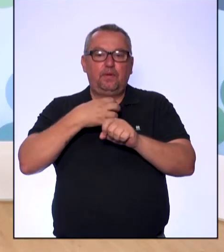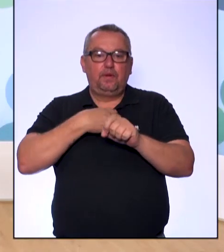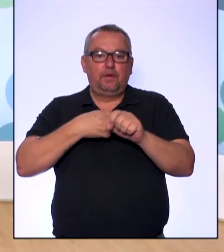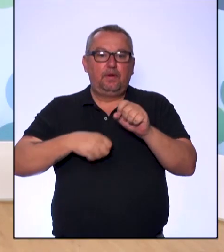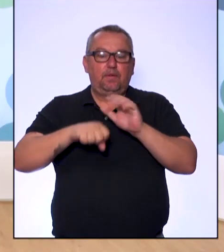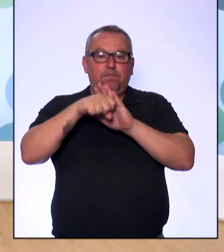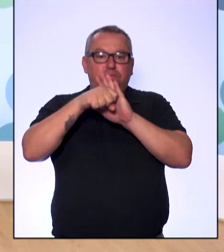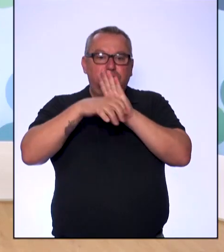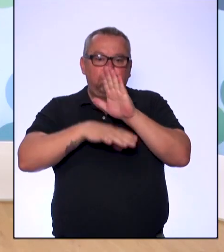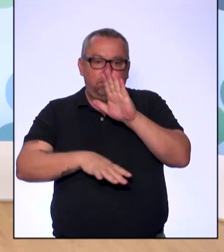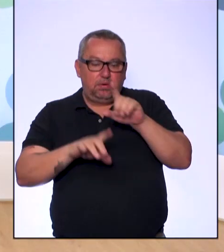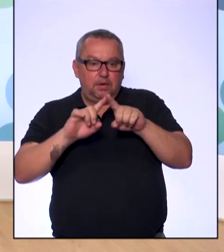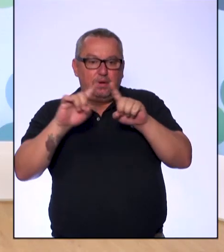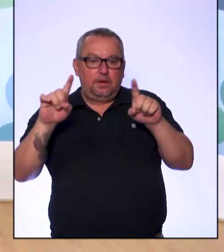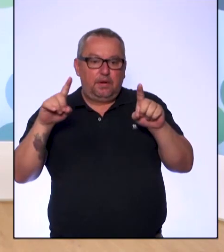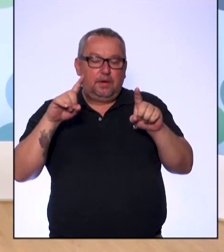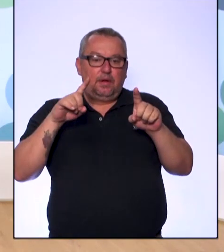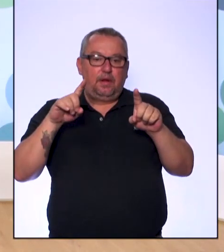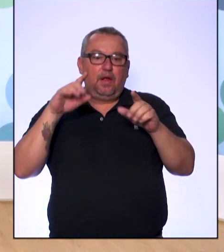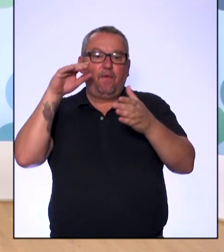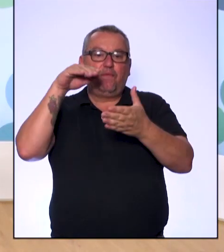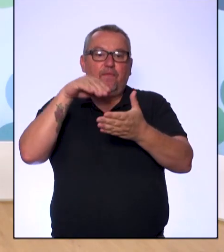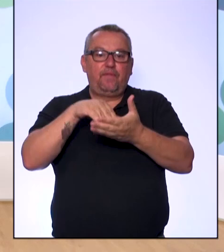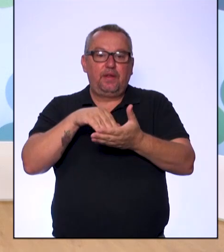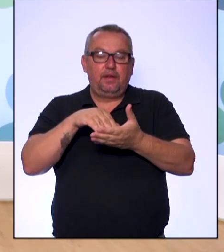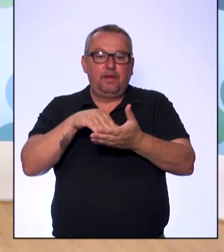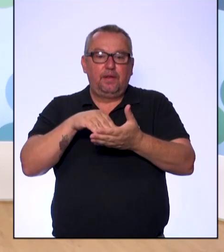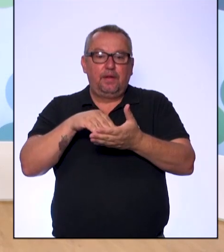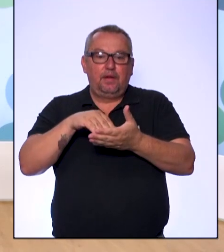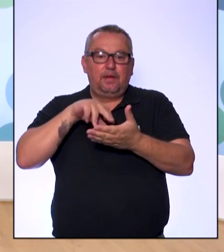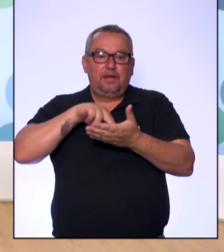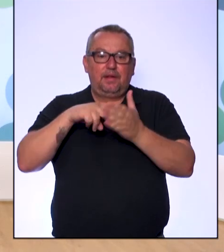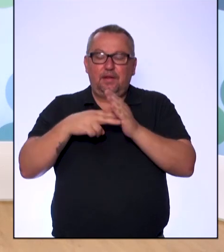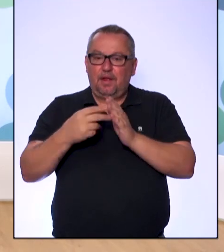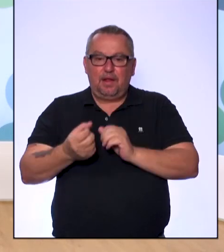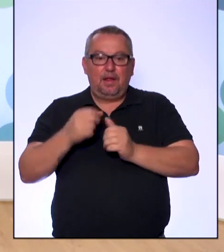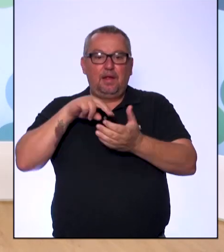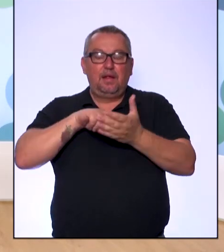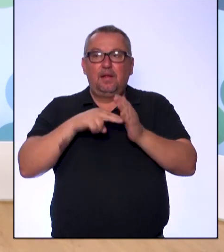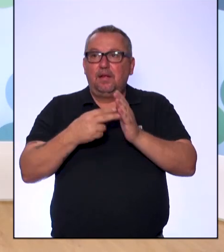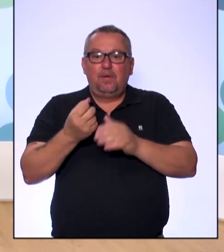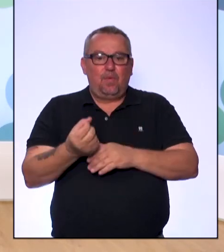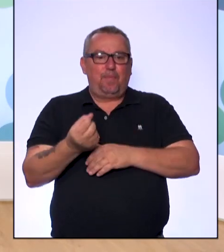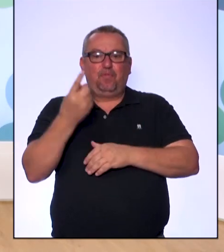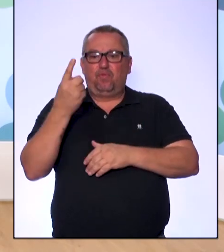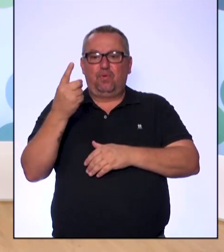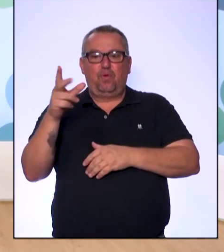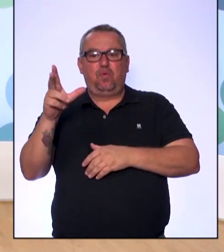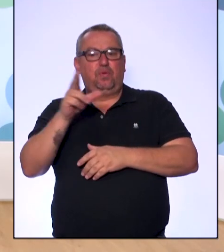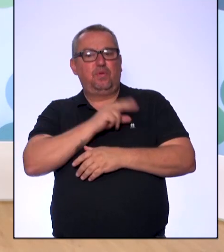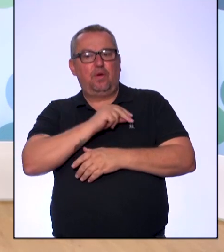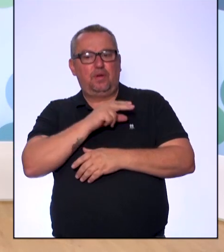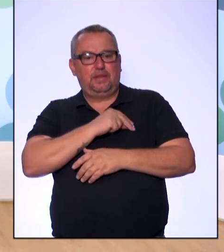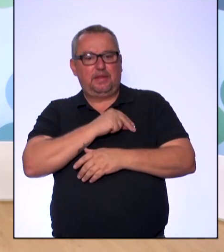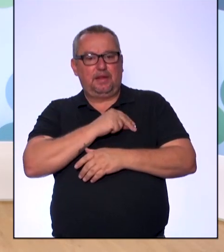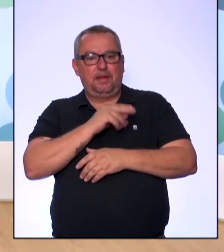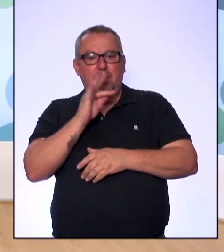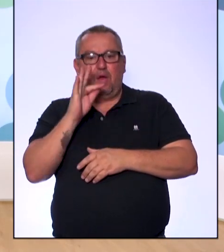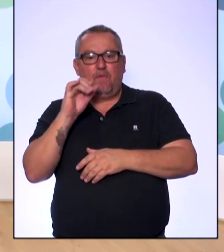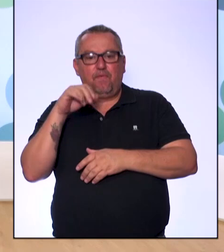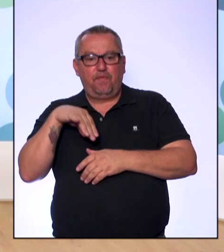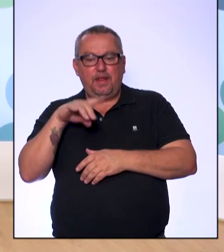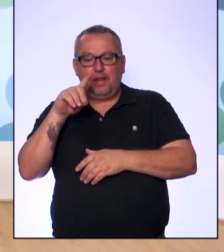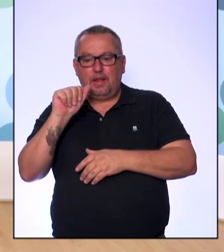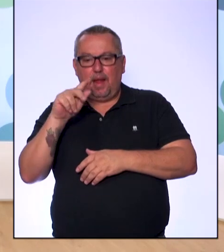eu falo é o fim da picada, eu estou falando que é o fim, nossa, é um absurdo. Isso é o fim da picada. Estou dizendo o quê? Que é um